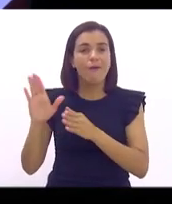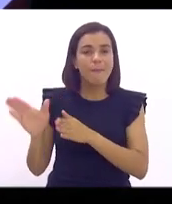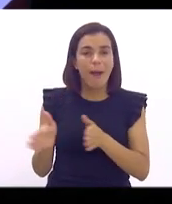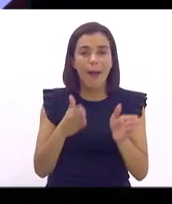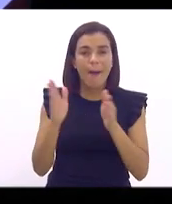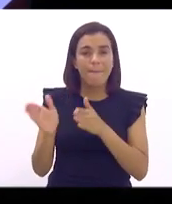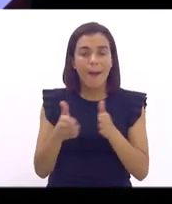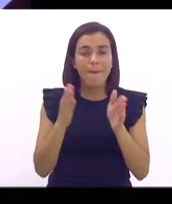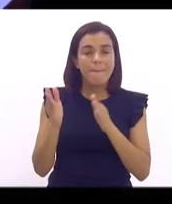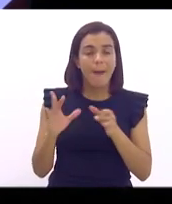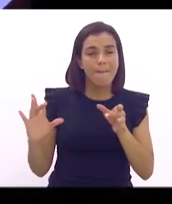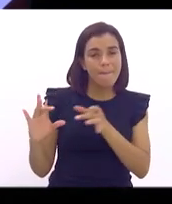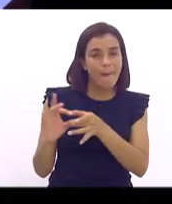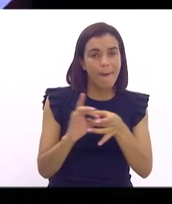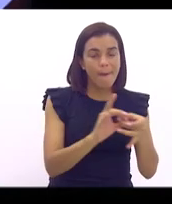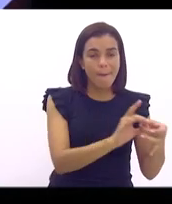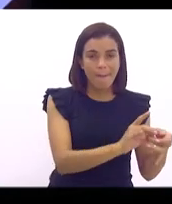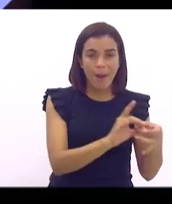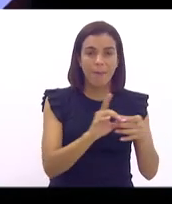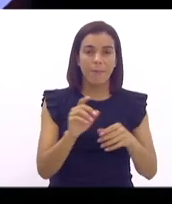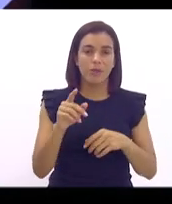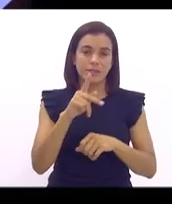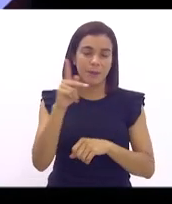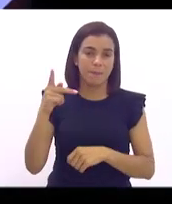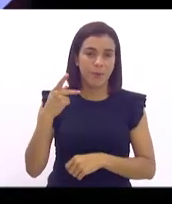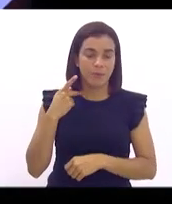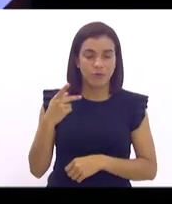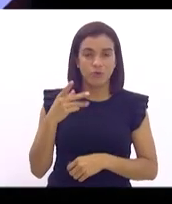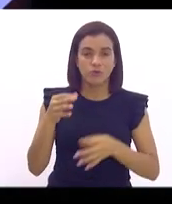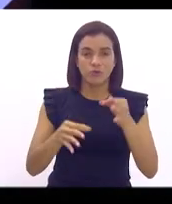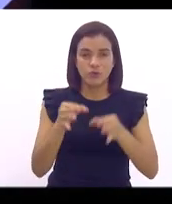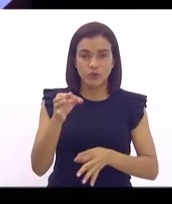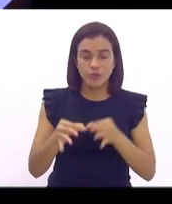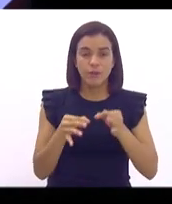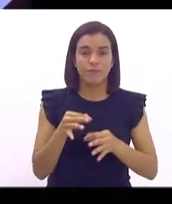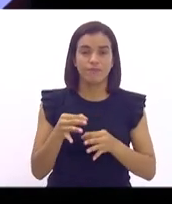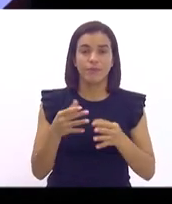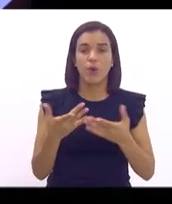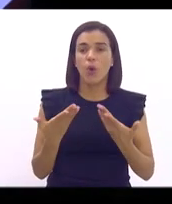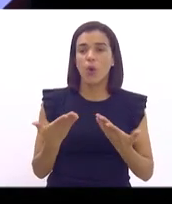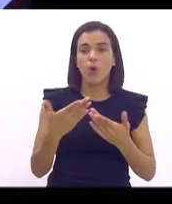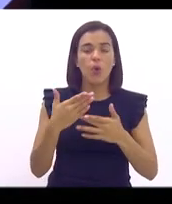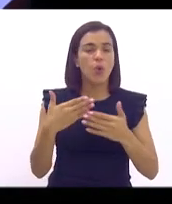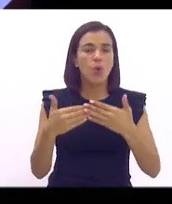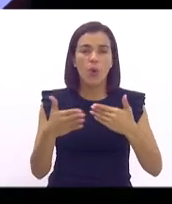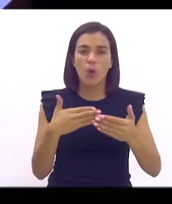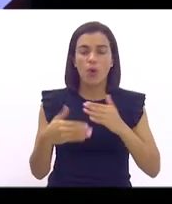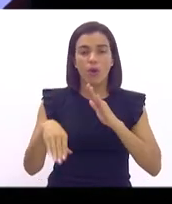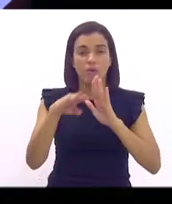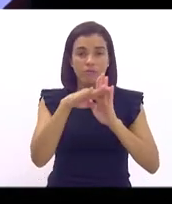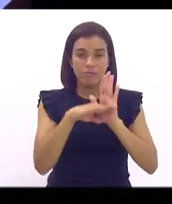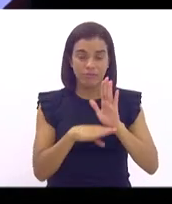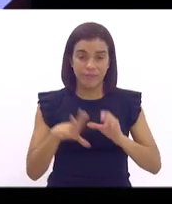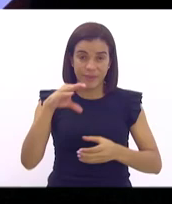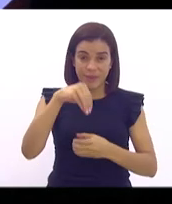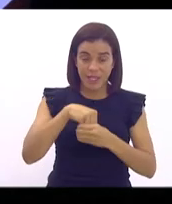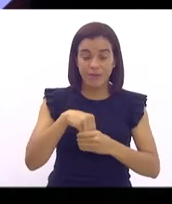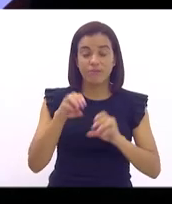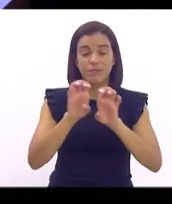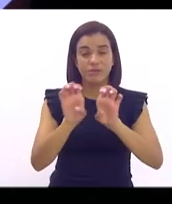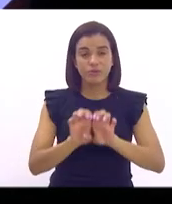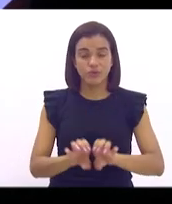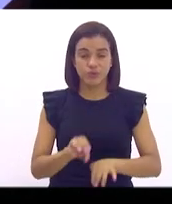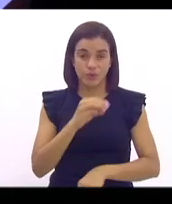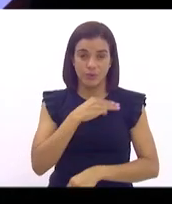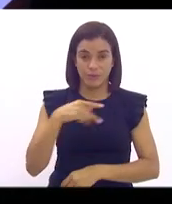Ministério Público que pode ser encaminhado por promotores de justiça, ouvidoria da mulher ou qualquer programa, núcleo dentro da estrutura do Ministério Público do